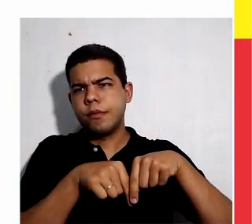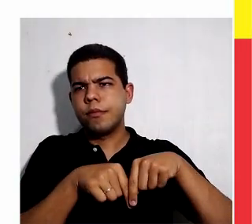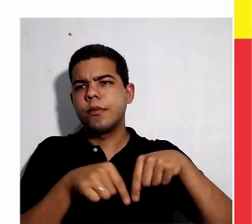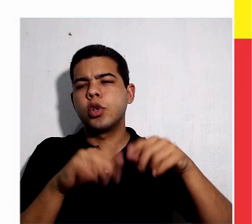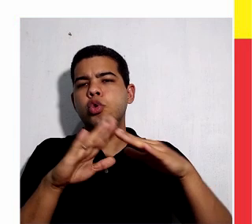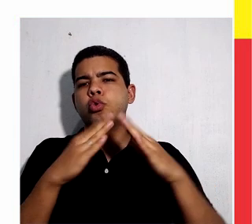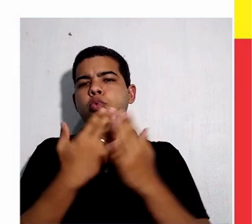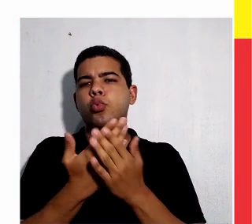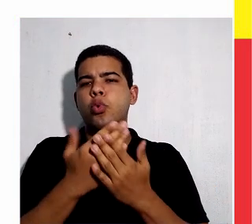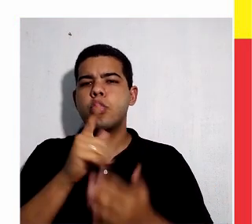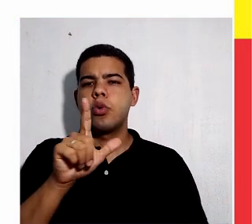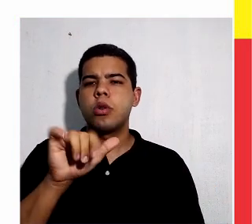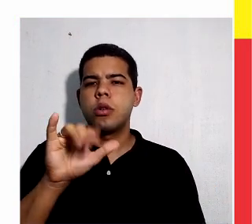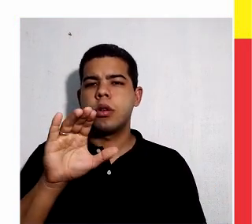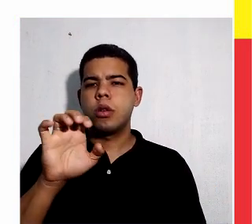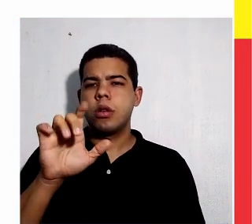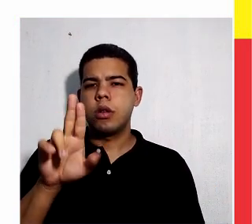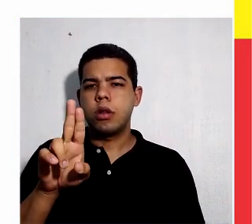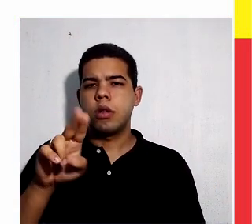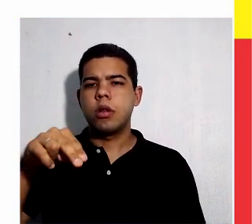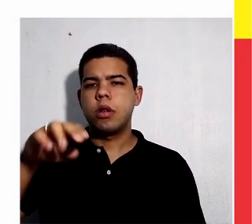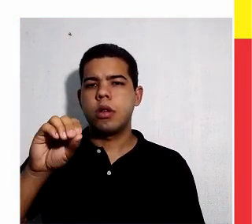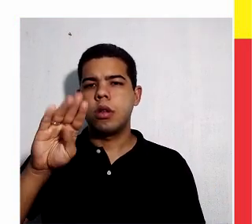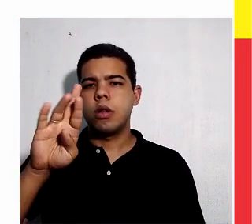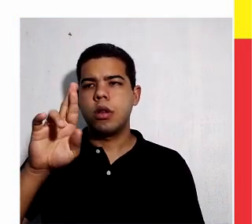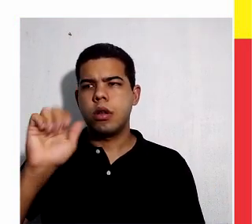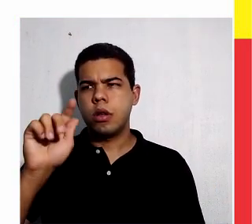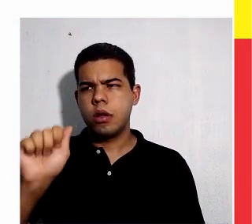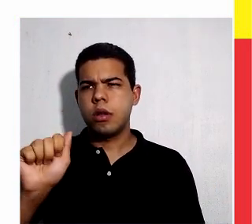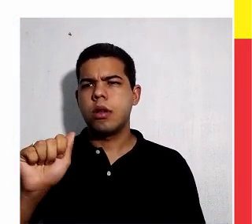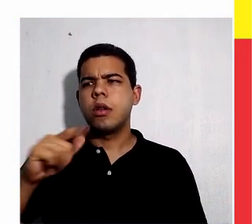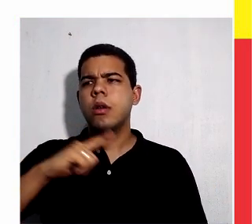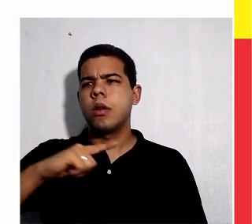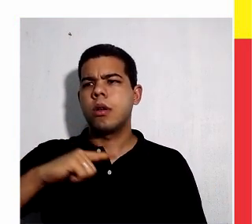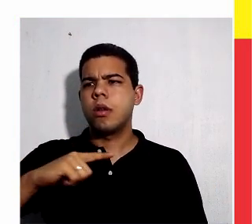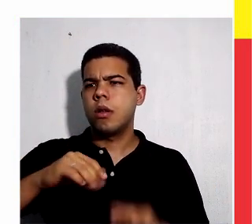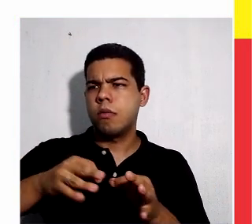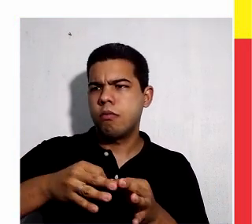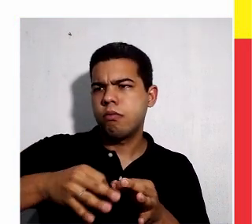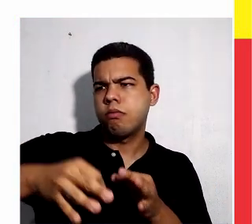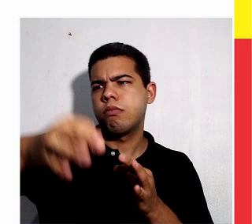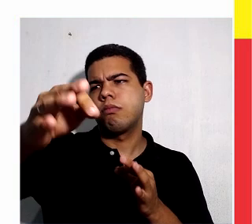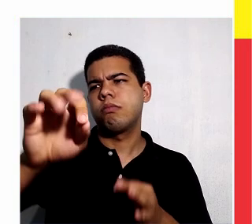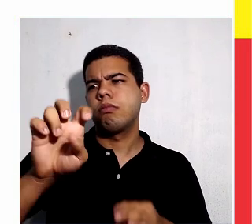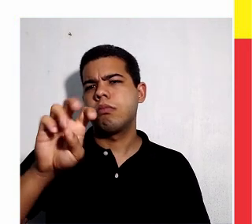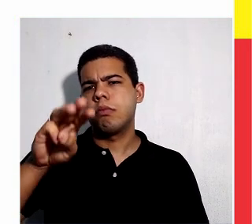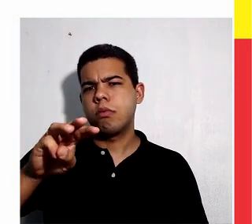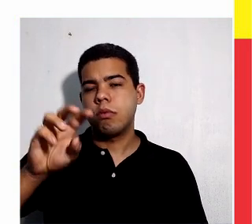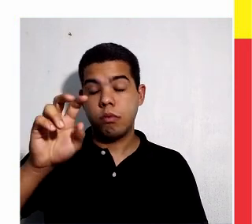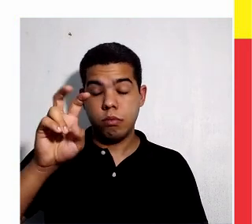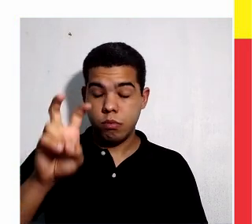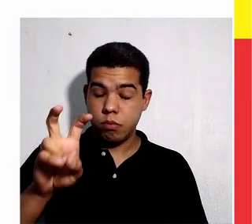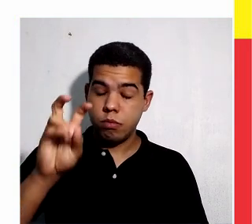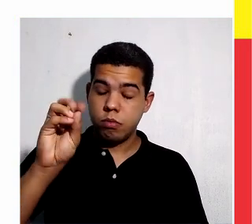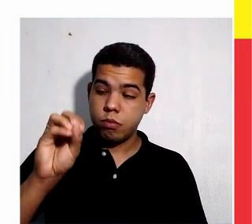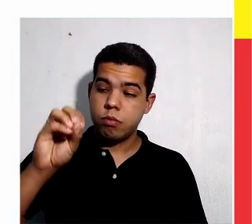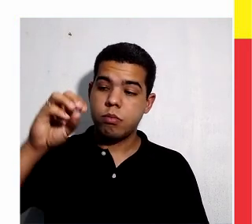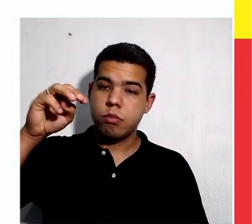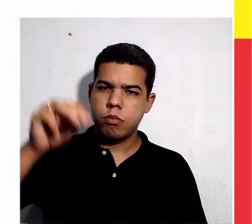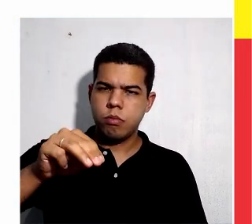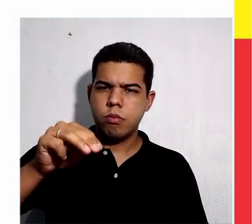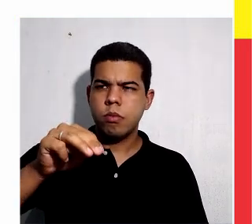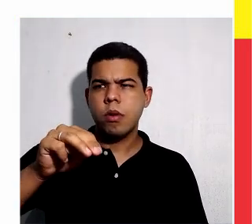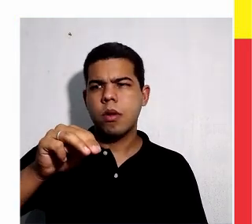Artes e Ofícios tem 50 metros de comprimento maior e 30 metros de